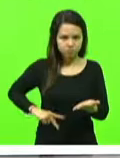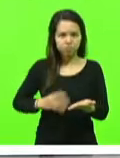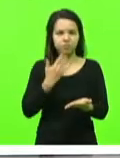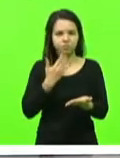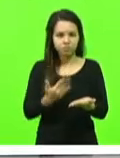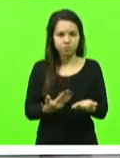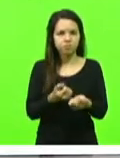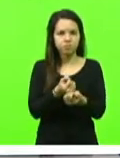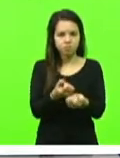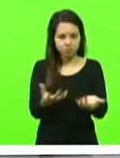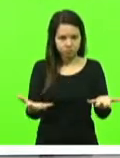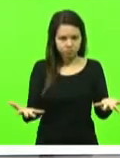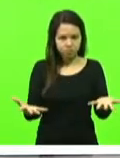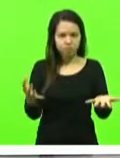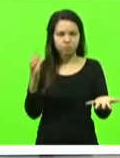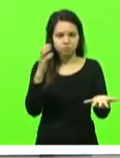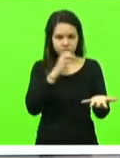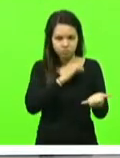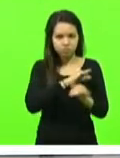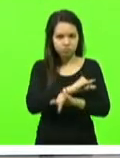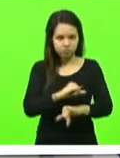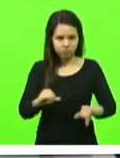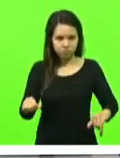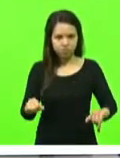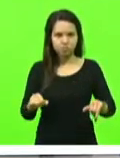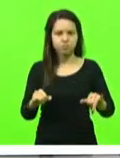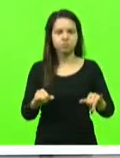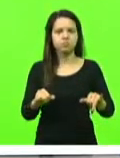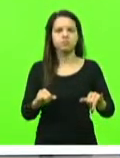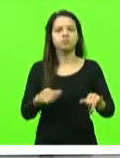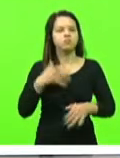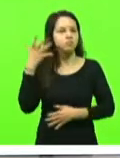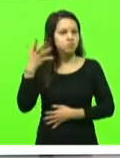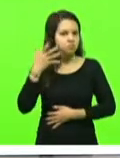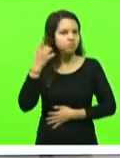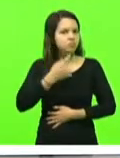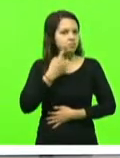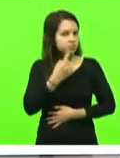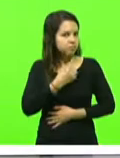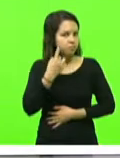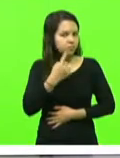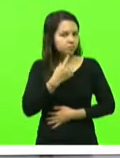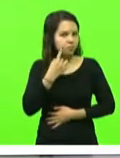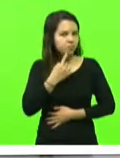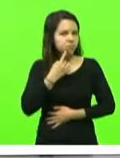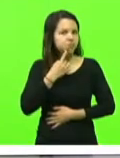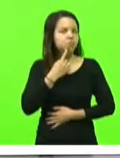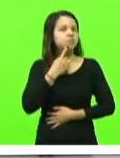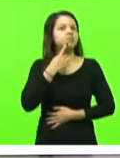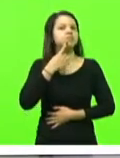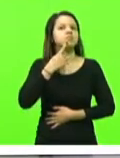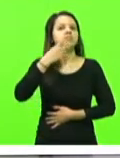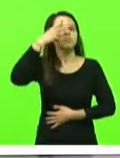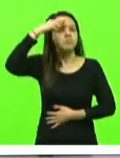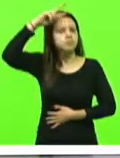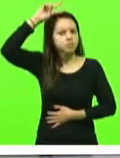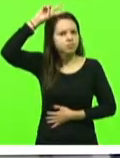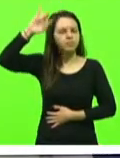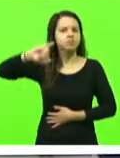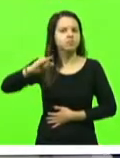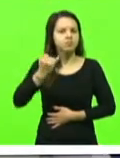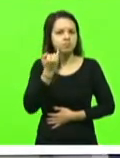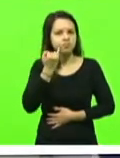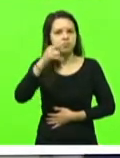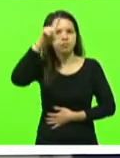procedesse à distribuição. Breves comunicações, fizeram uso da palavra os senhores deputados, doutor Vicente Caropreso, Gessé Lopes,